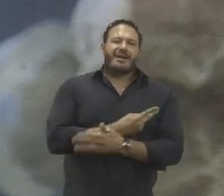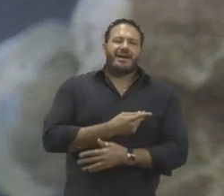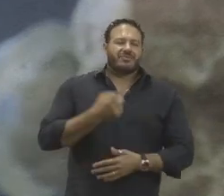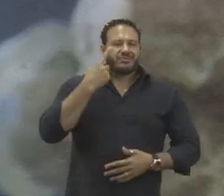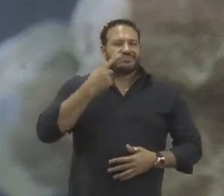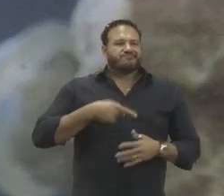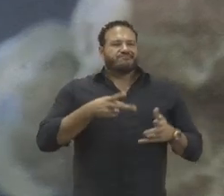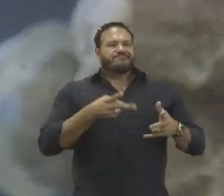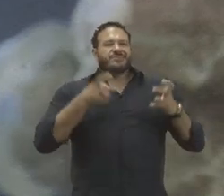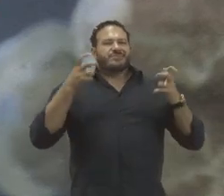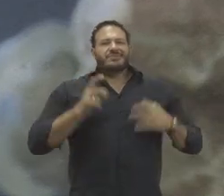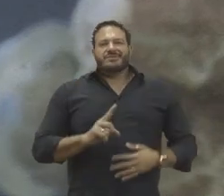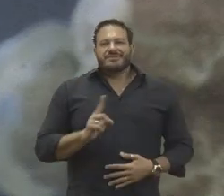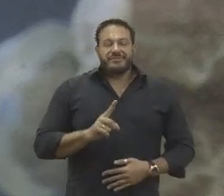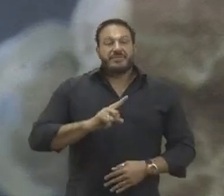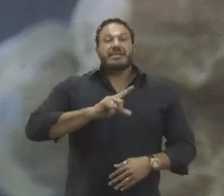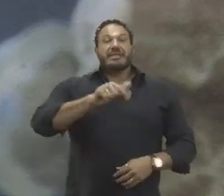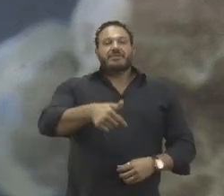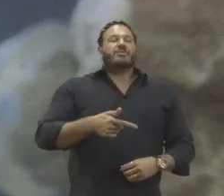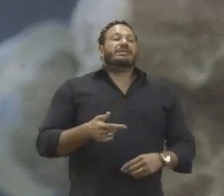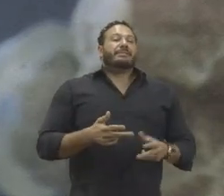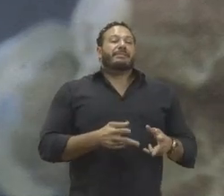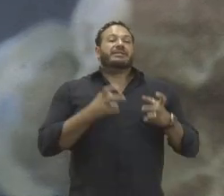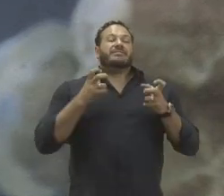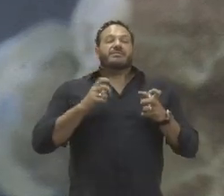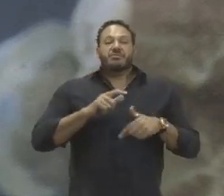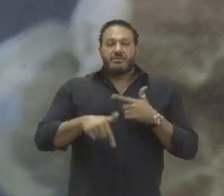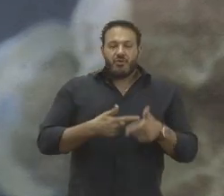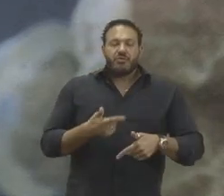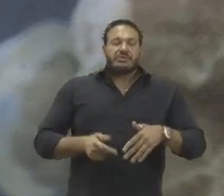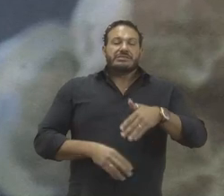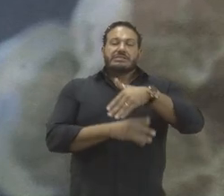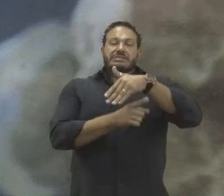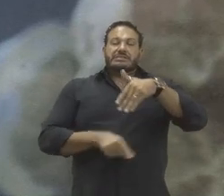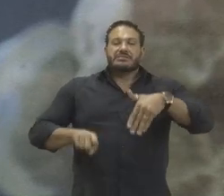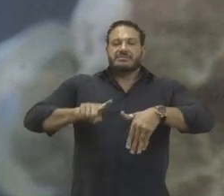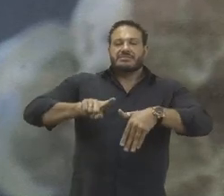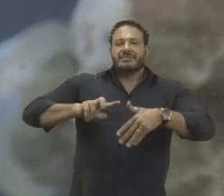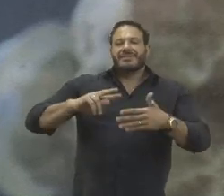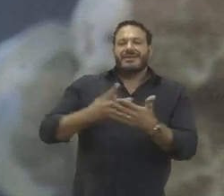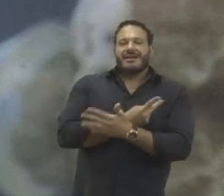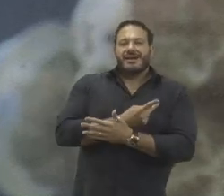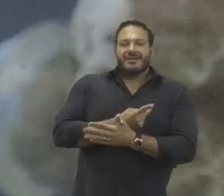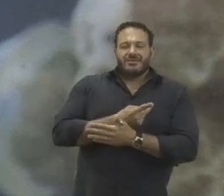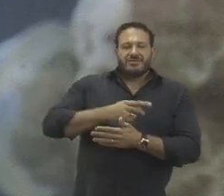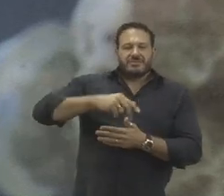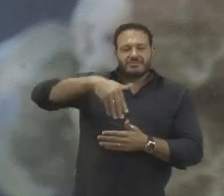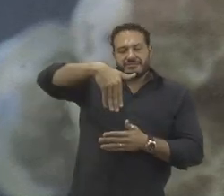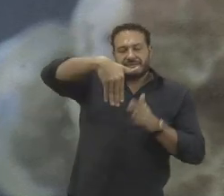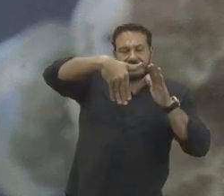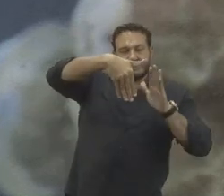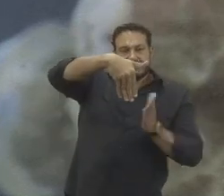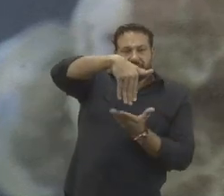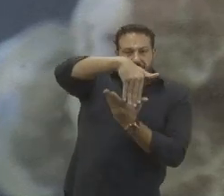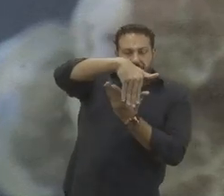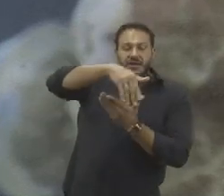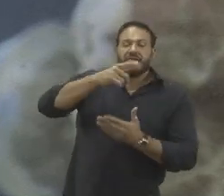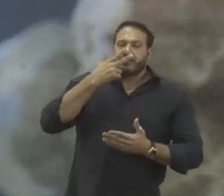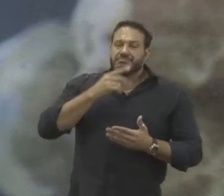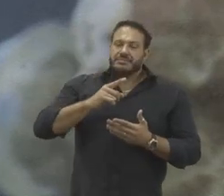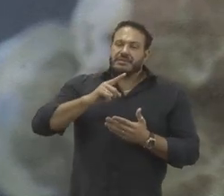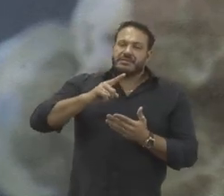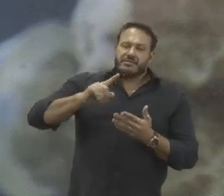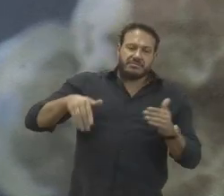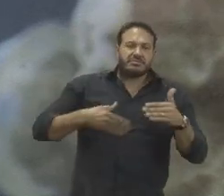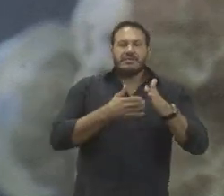percebido isso então eles perceberam Quando viram o continente do lado errado e aí ele disse bom então Vamos acertar o rumo e